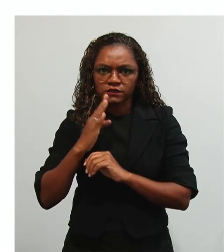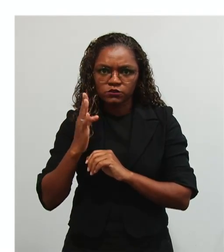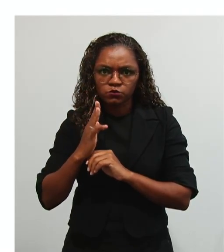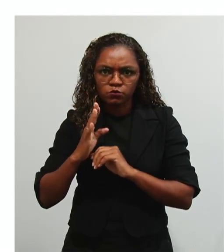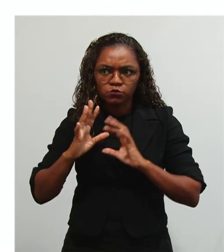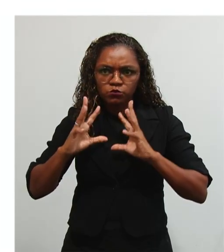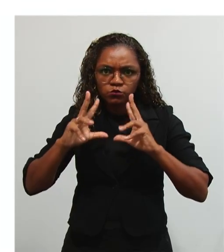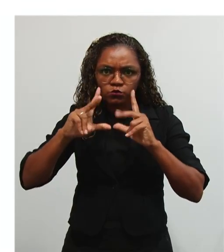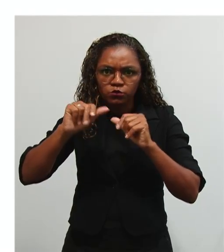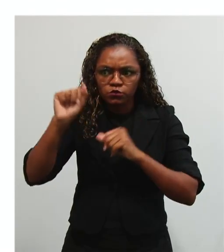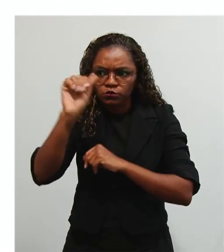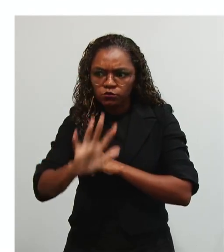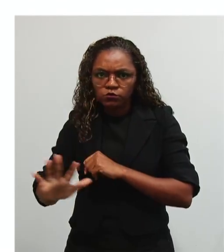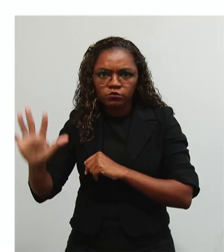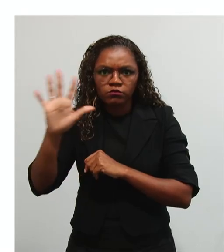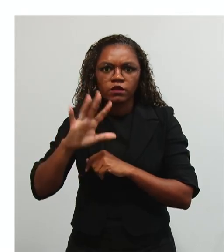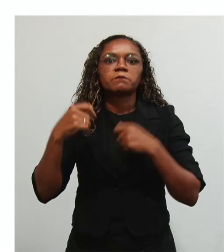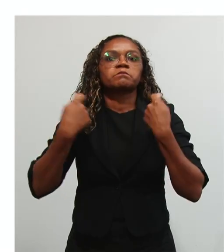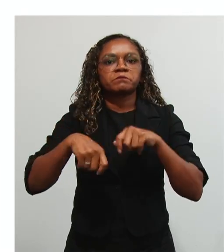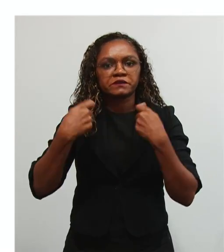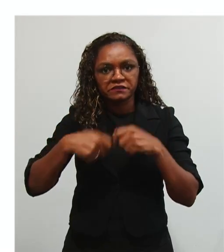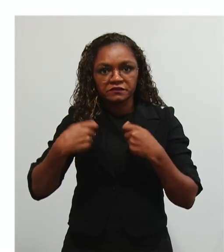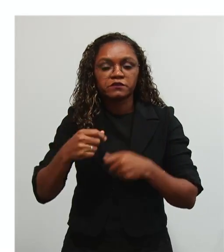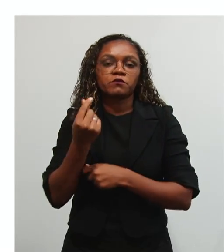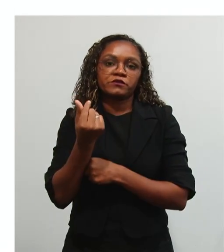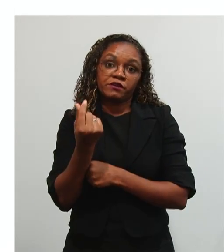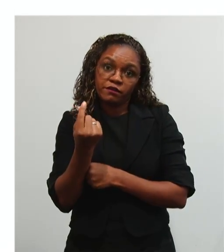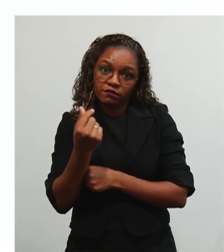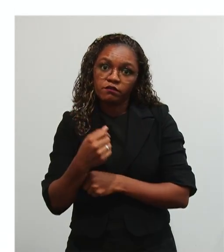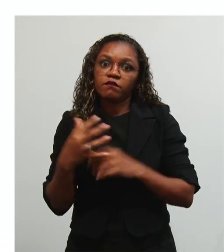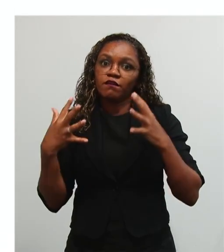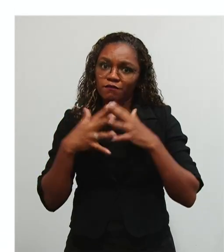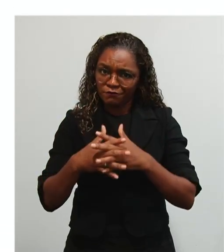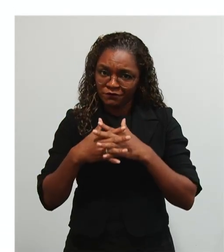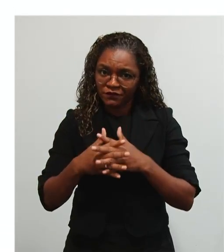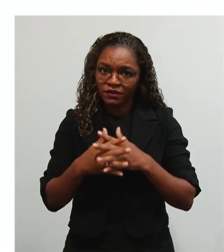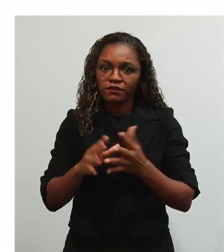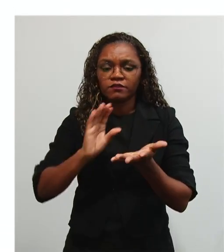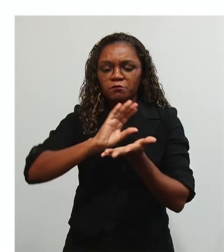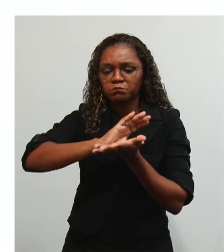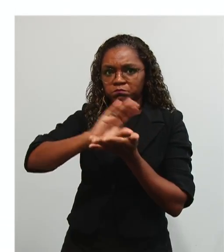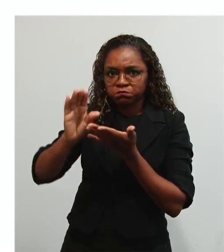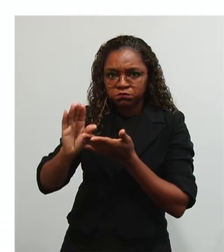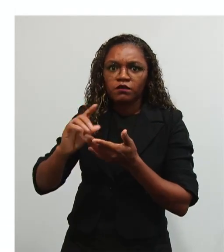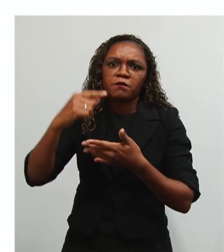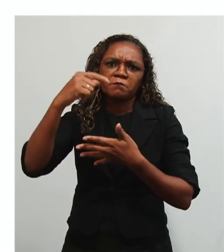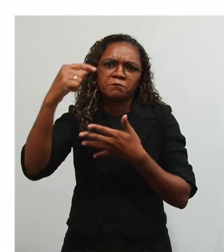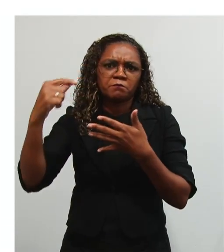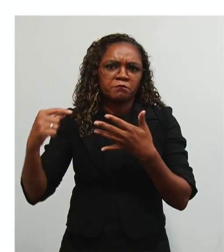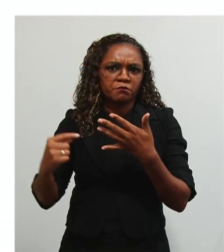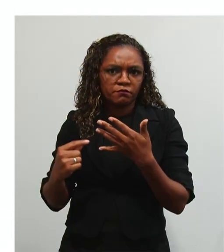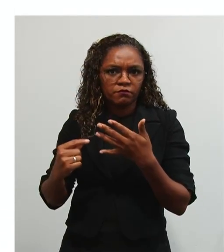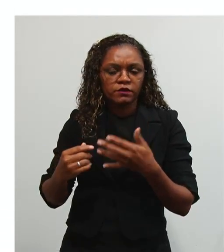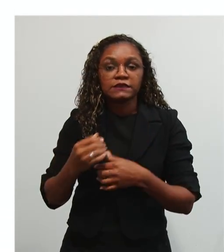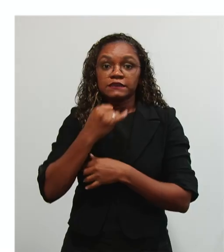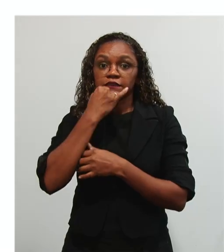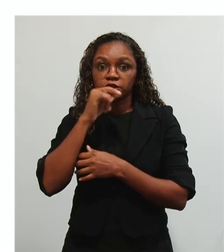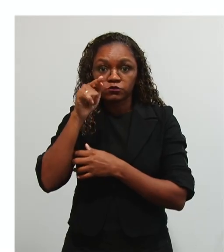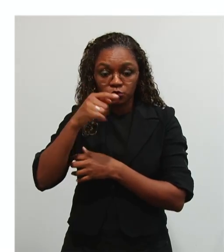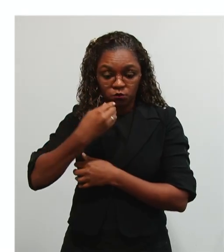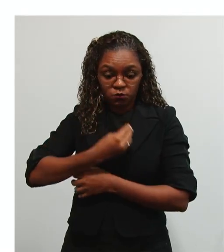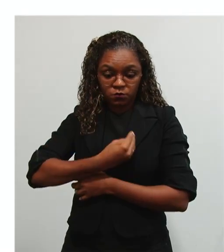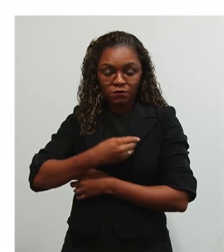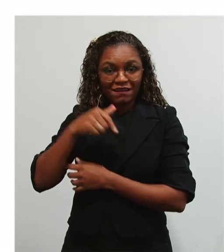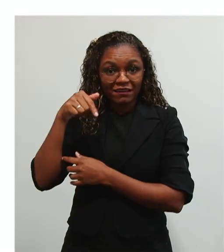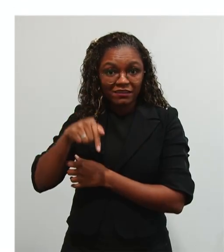complicado, assim, a gente vai precisar de dinheiro, vai precisar de uma série de recursos. A gente está aqui, é melhor a gente pesquisar,